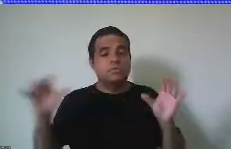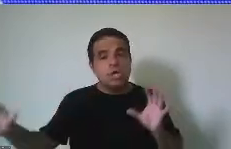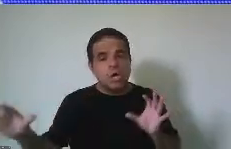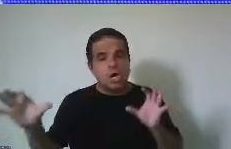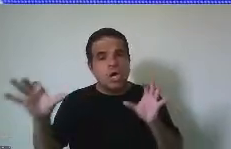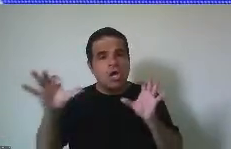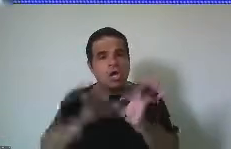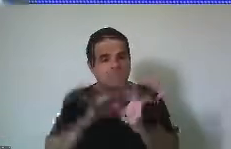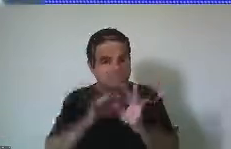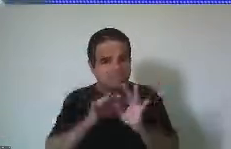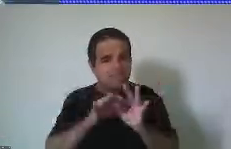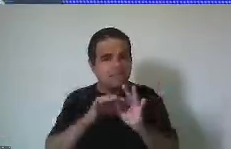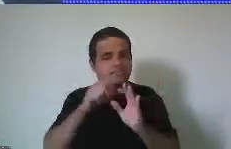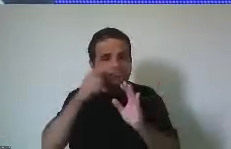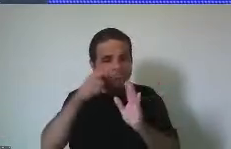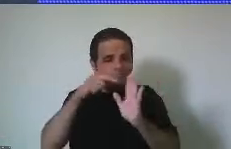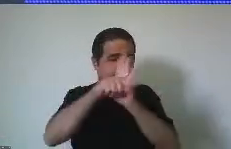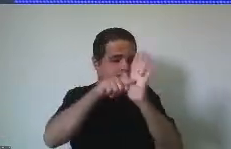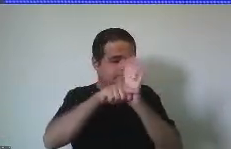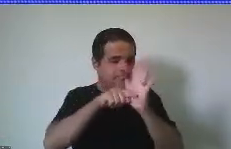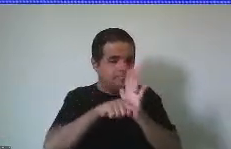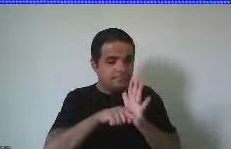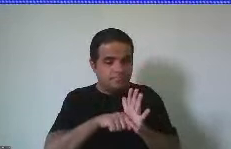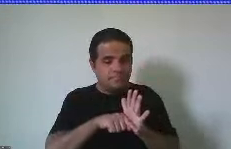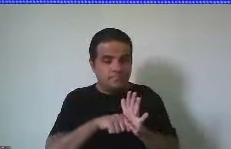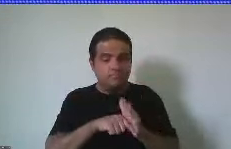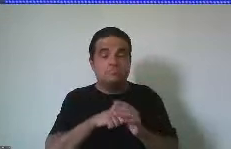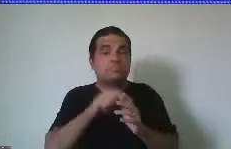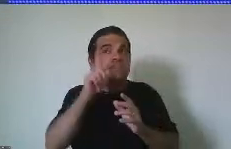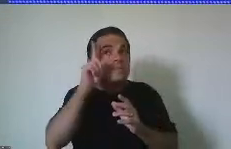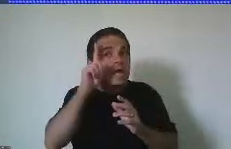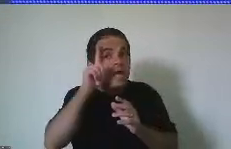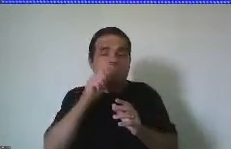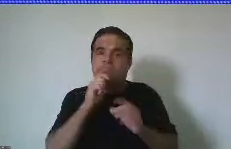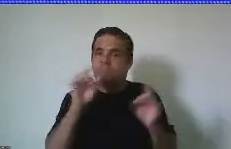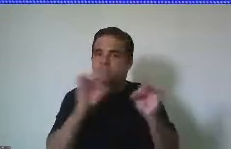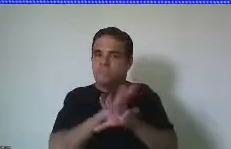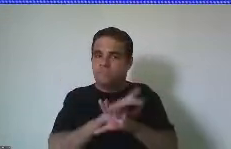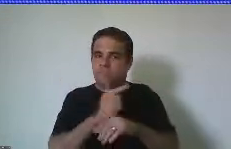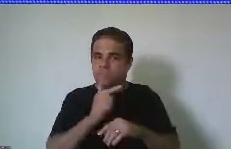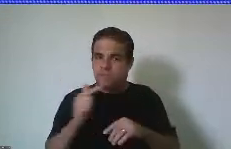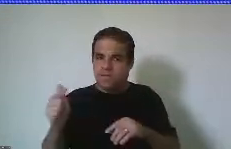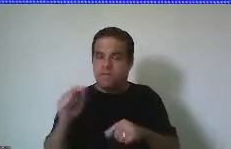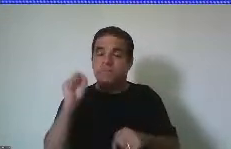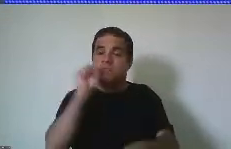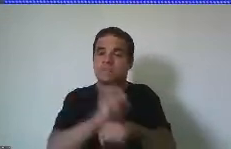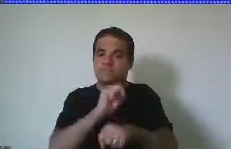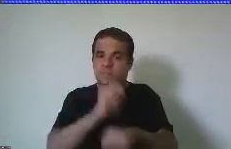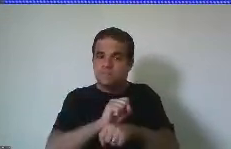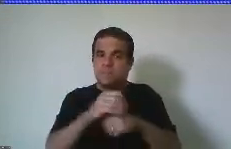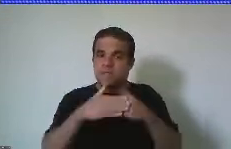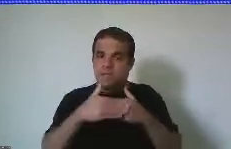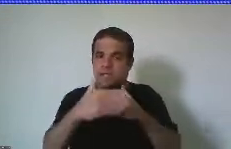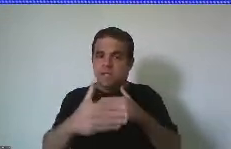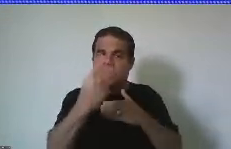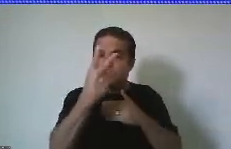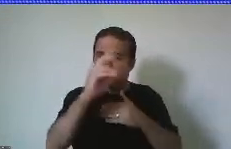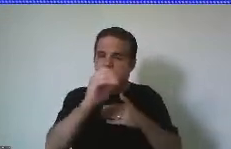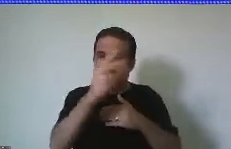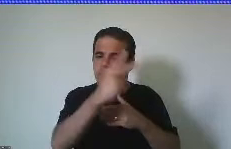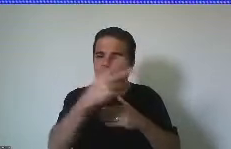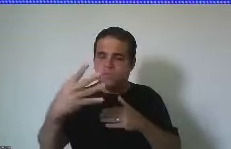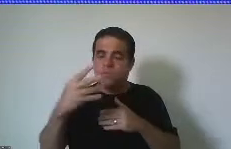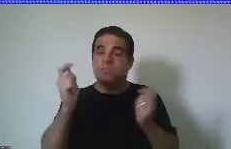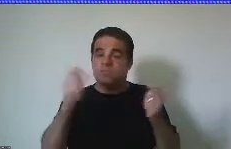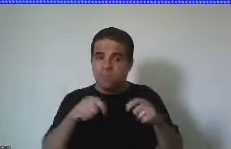consulta pública que ainda não tem data para acontecer mas a gente espera que avance em 2024 e